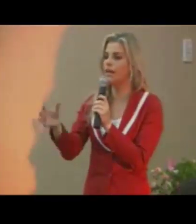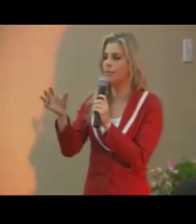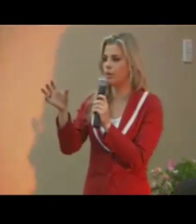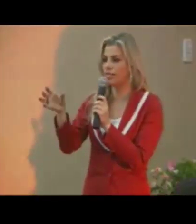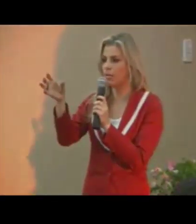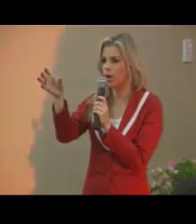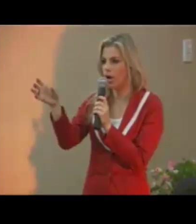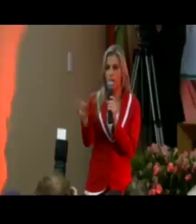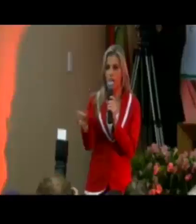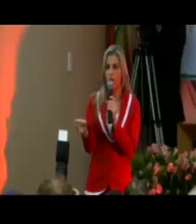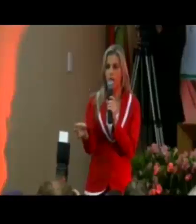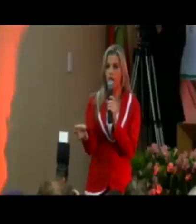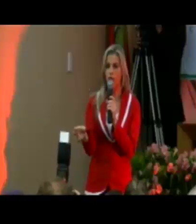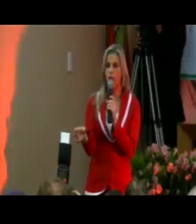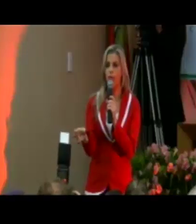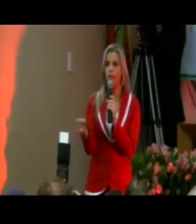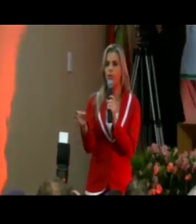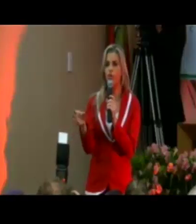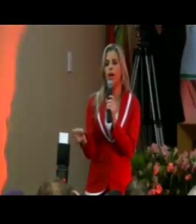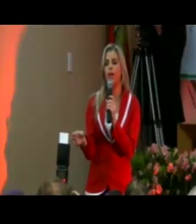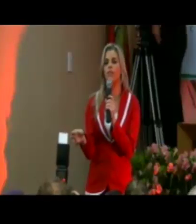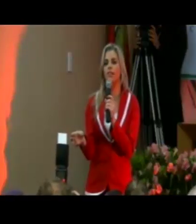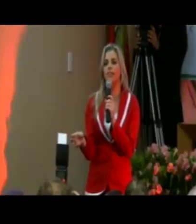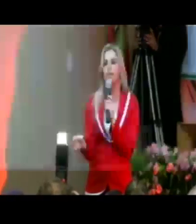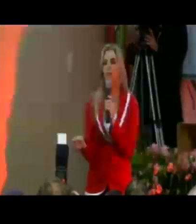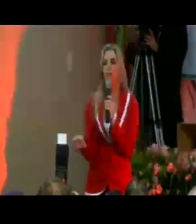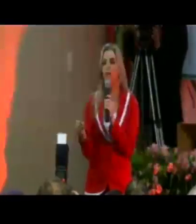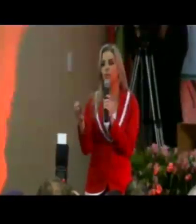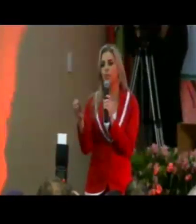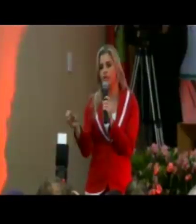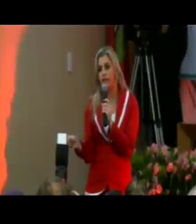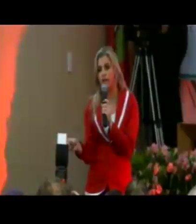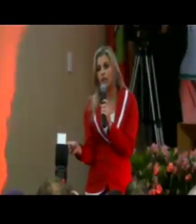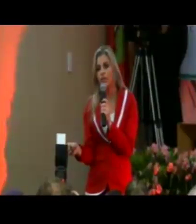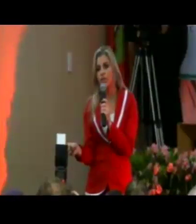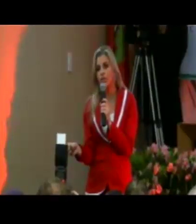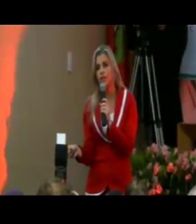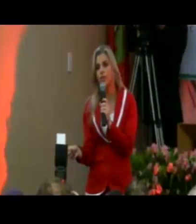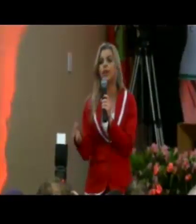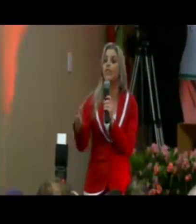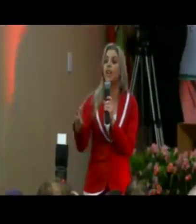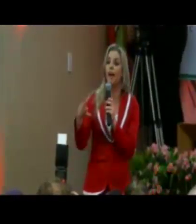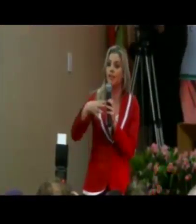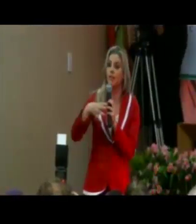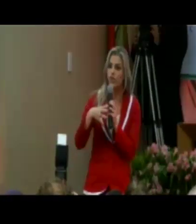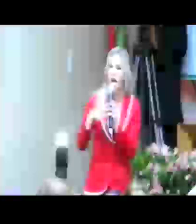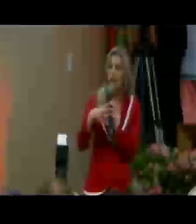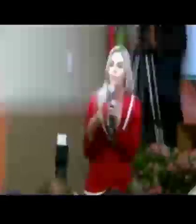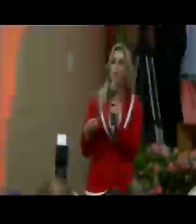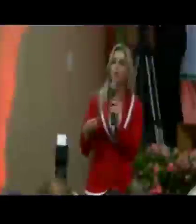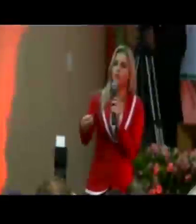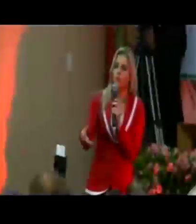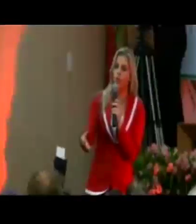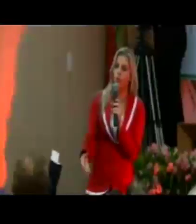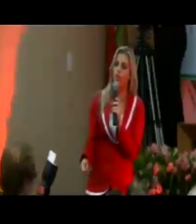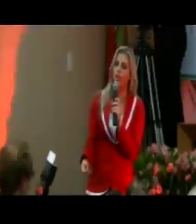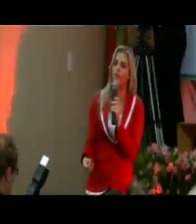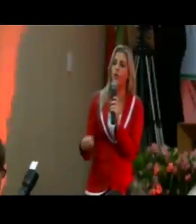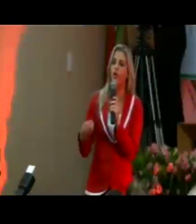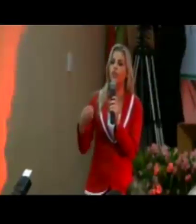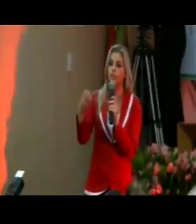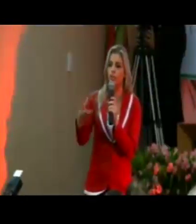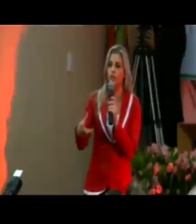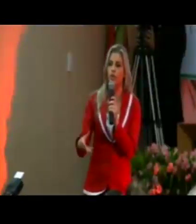do que a gente trabalhar do tema, por exemplo, agora nós faremos em novembro o curso de capacitação de processo legislativo. Aí já é mais